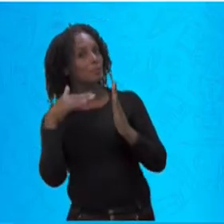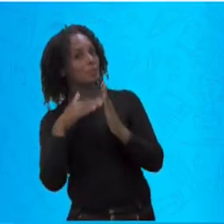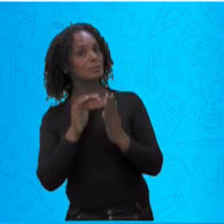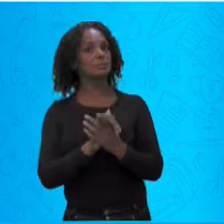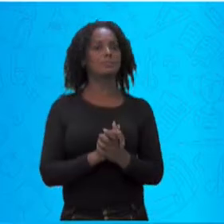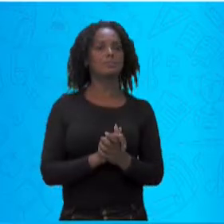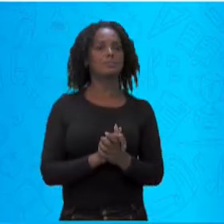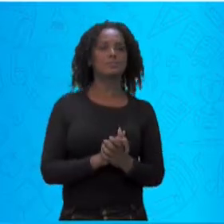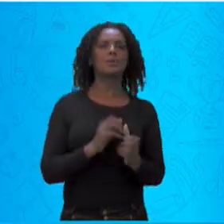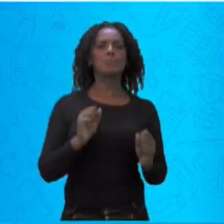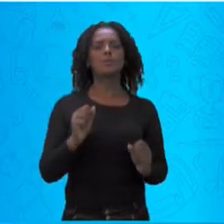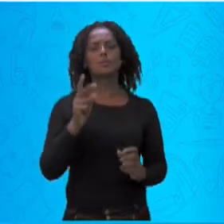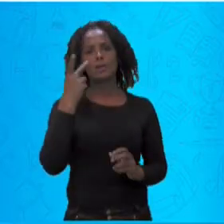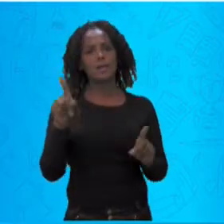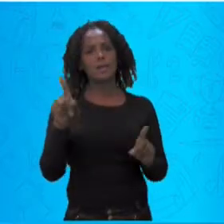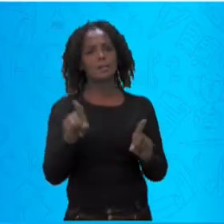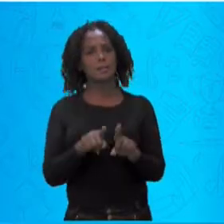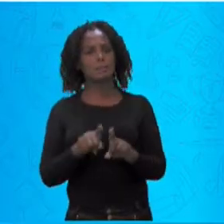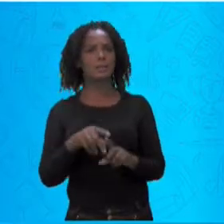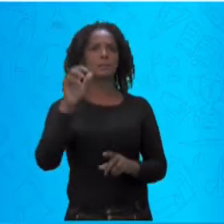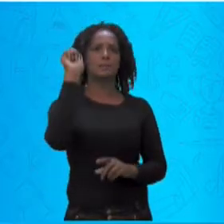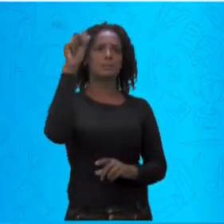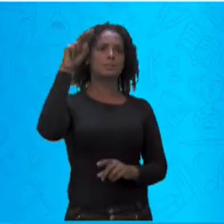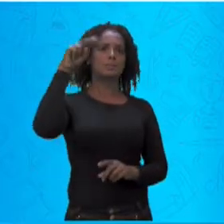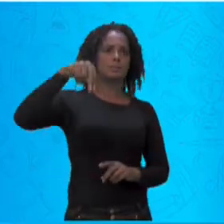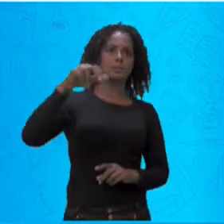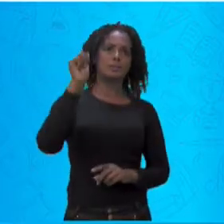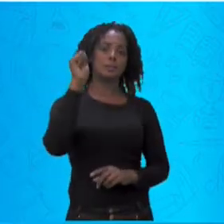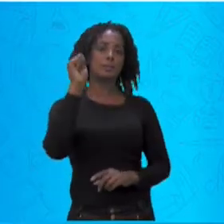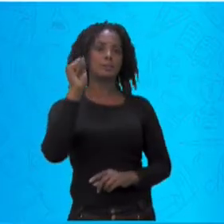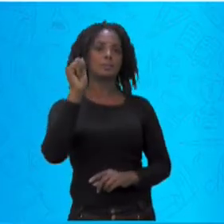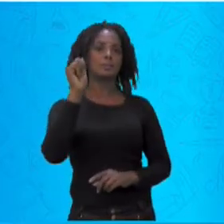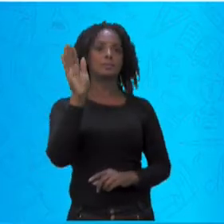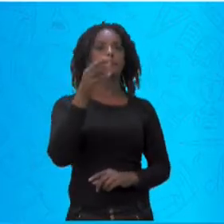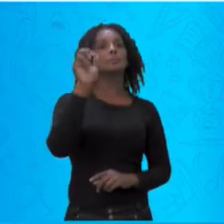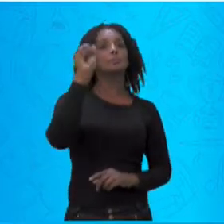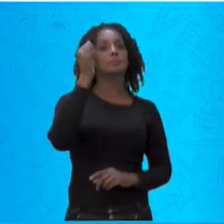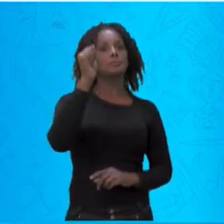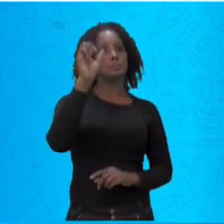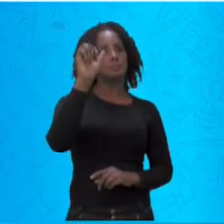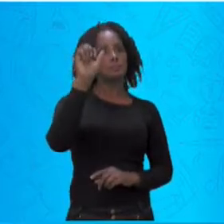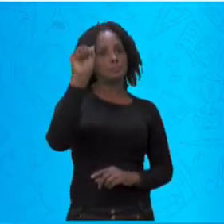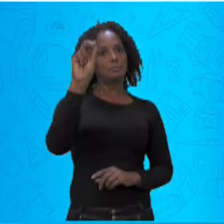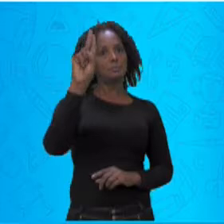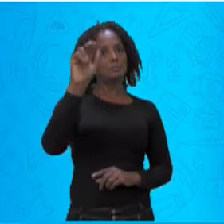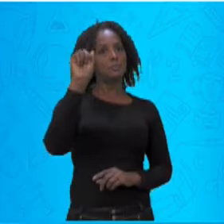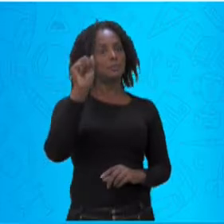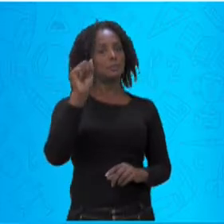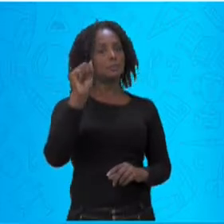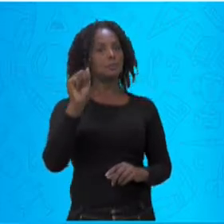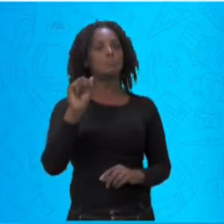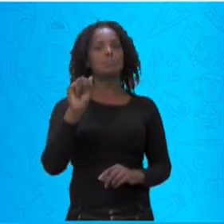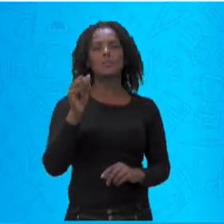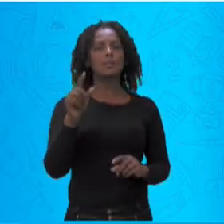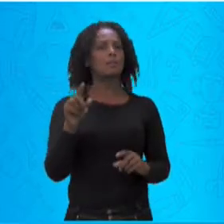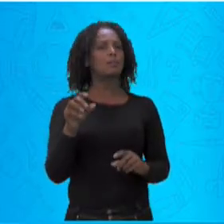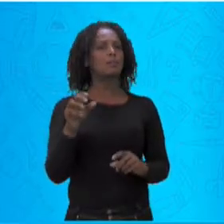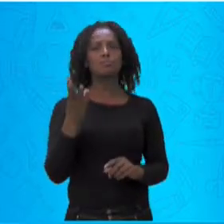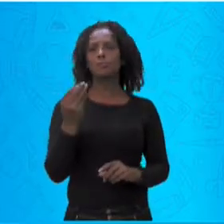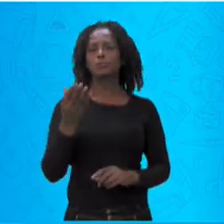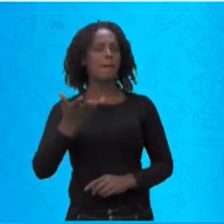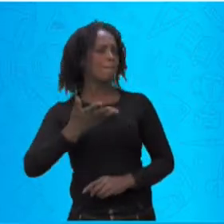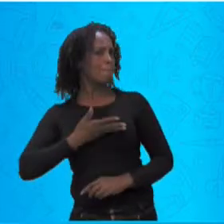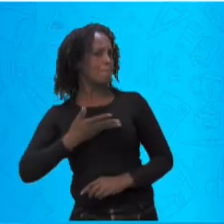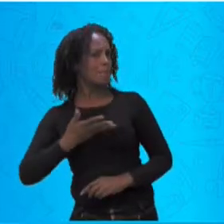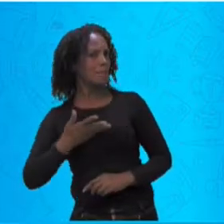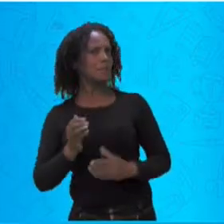Posso dizer também, Ana e Sara são amigas. Você entendeu? Elas são amigas